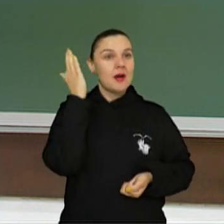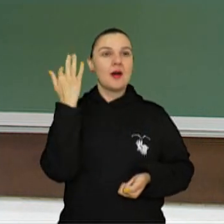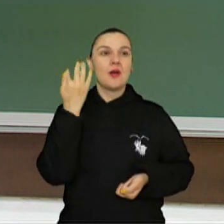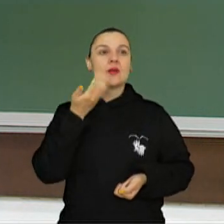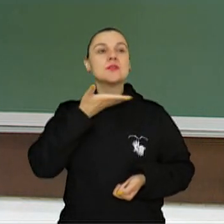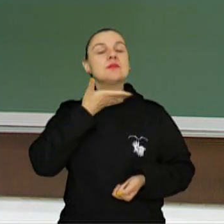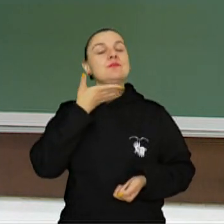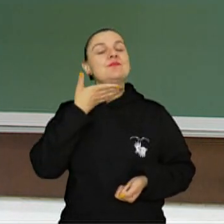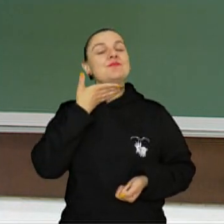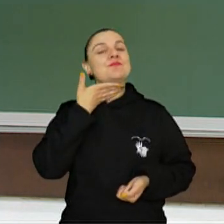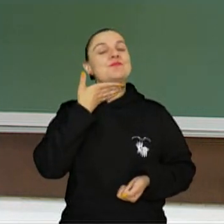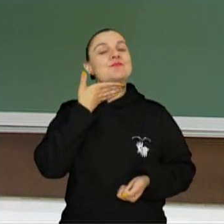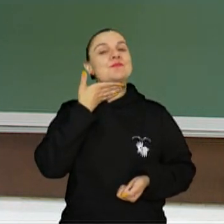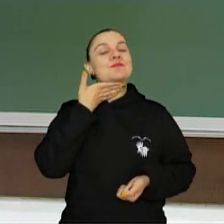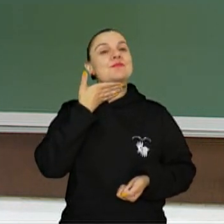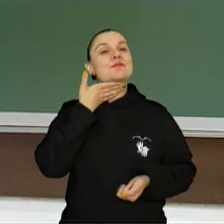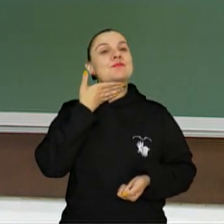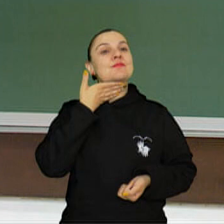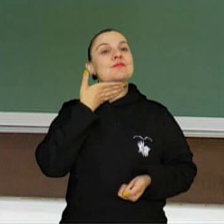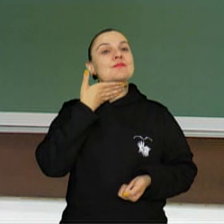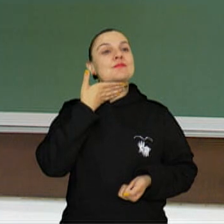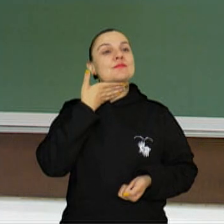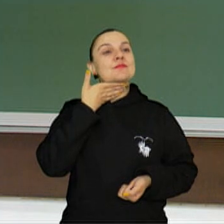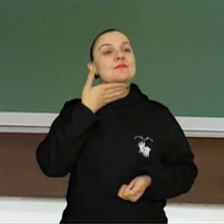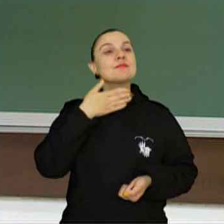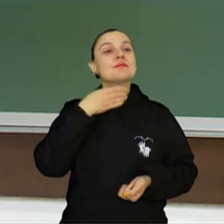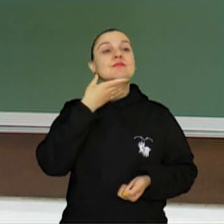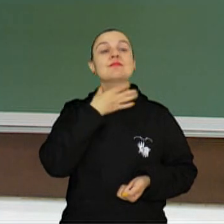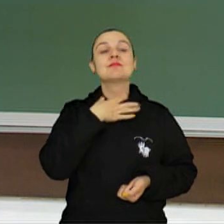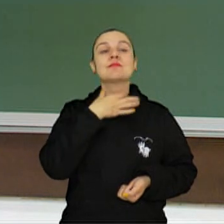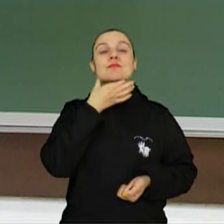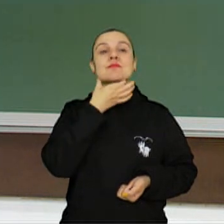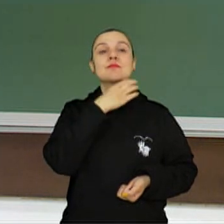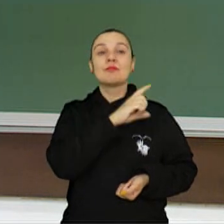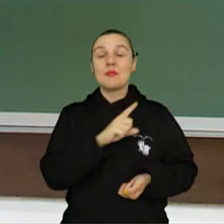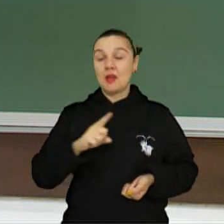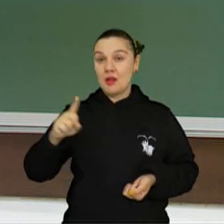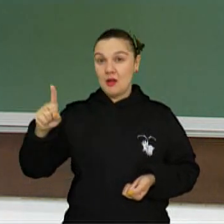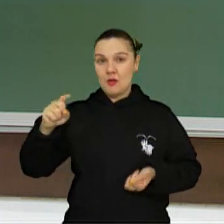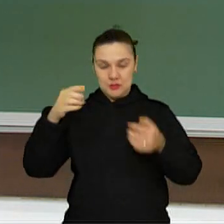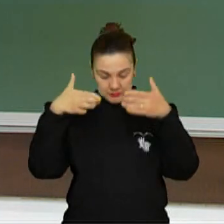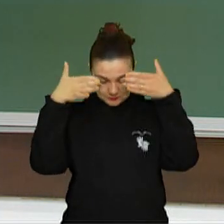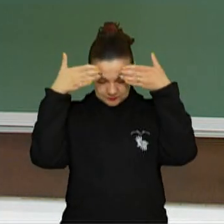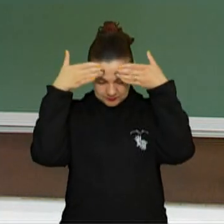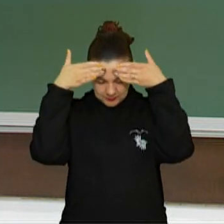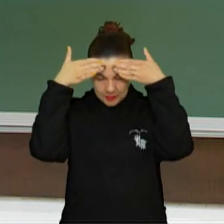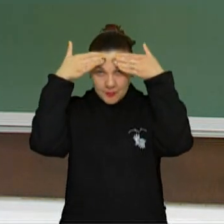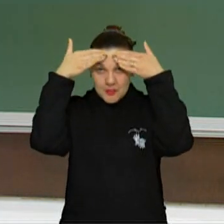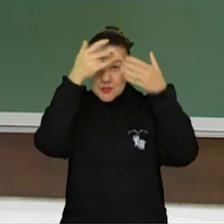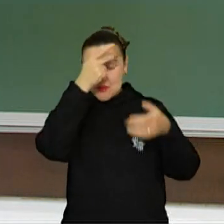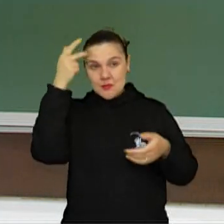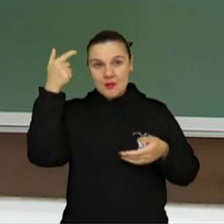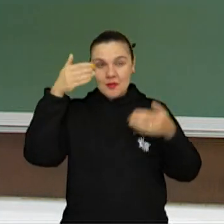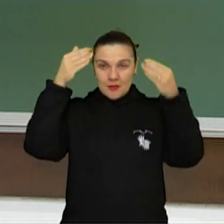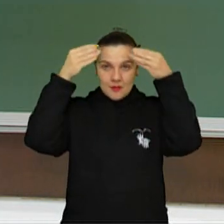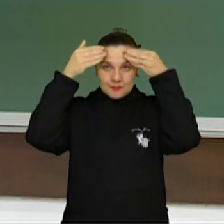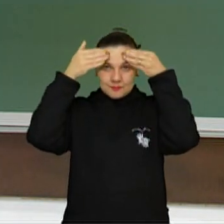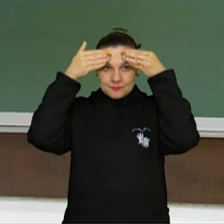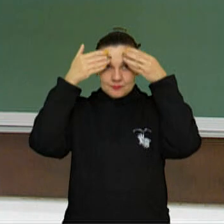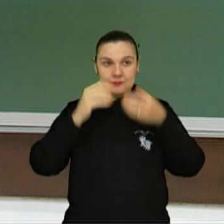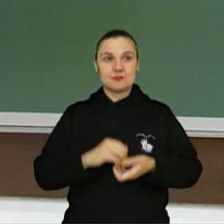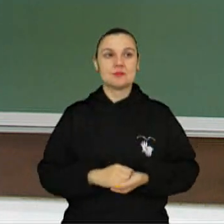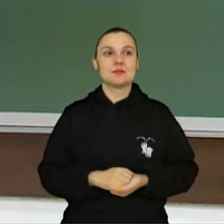outra está aqui apontando a mano no cuello, ou seja, no pescoço. E ao lado temos aí a chica com o